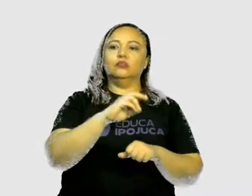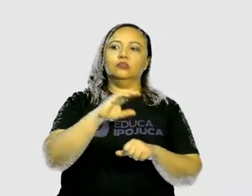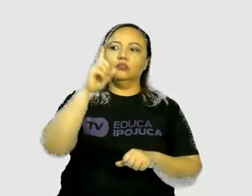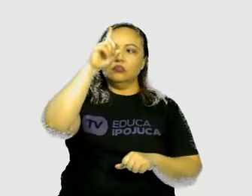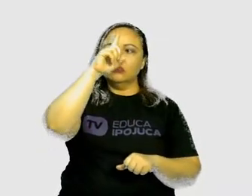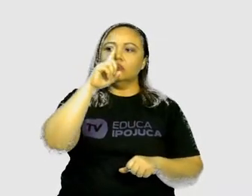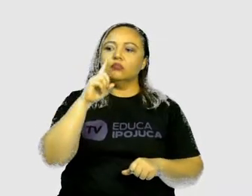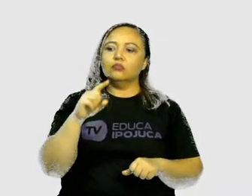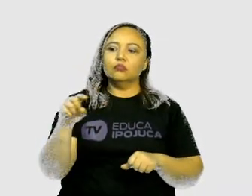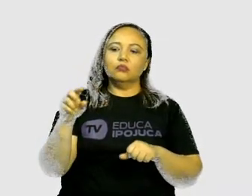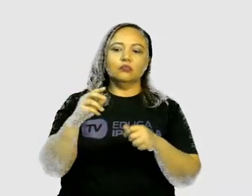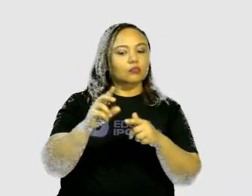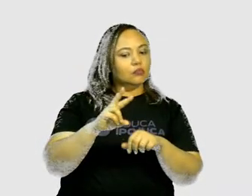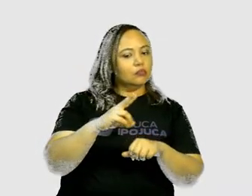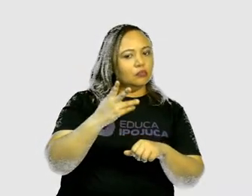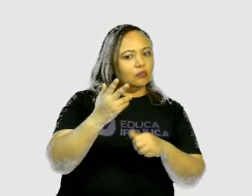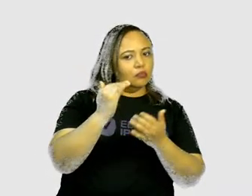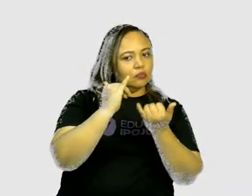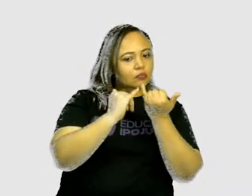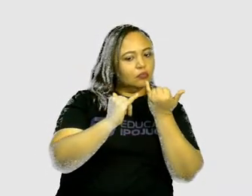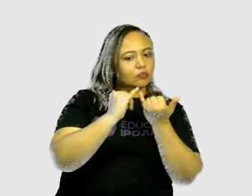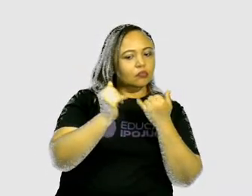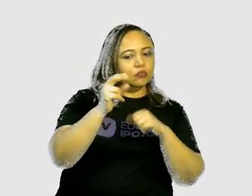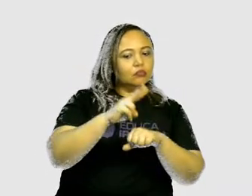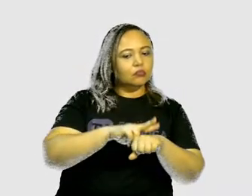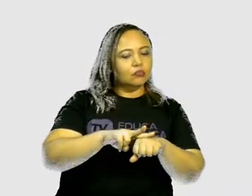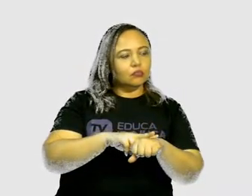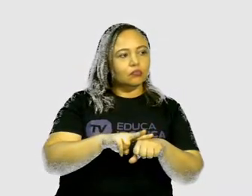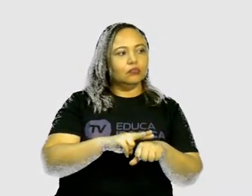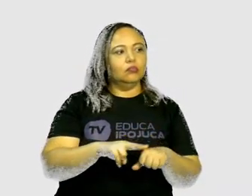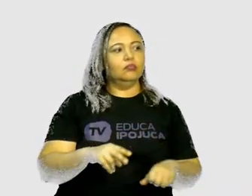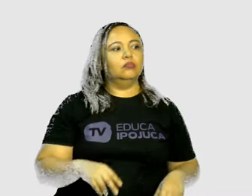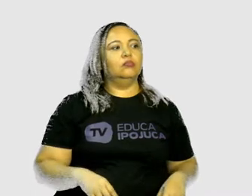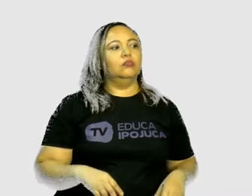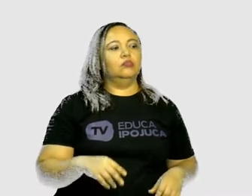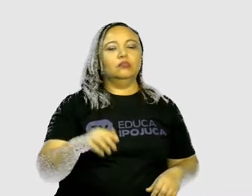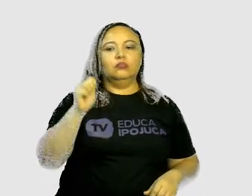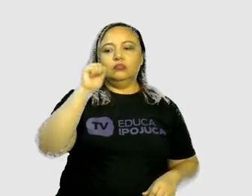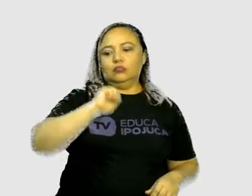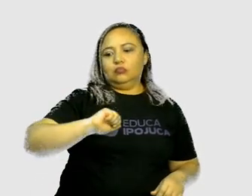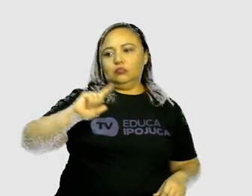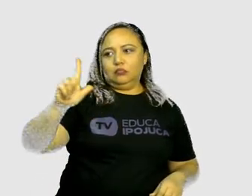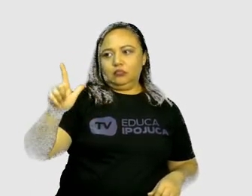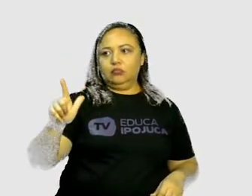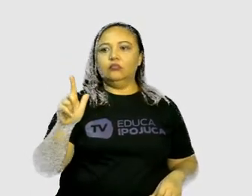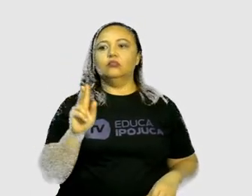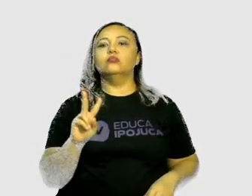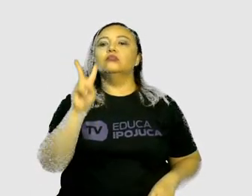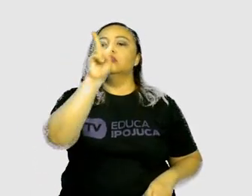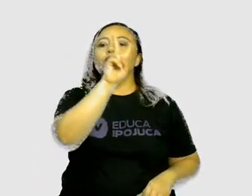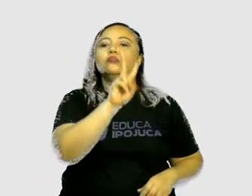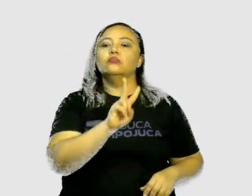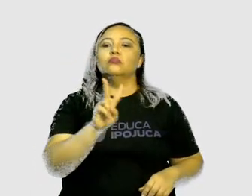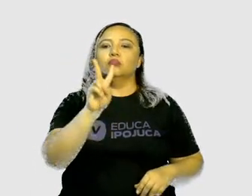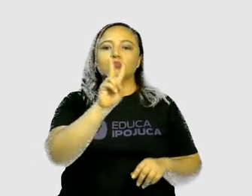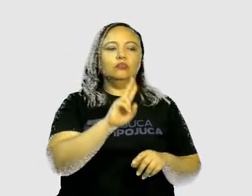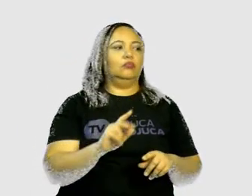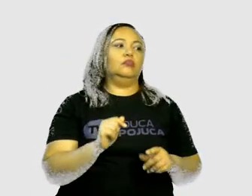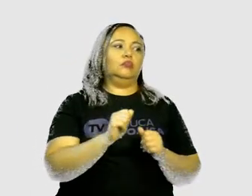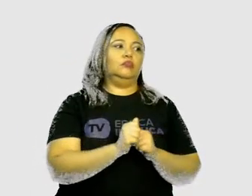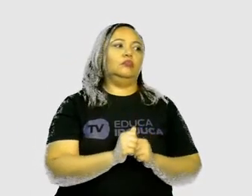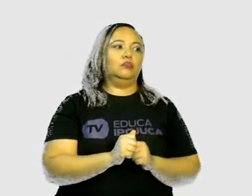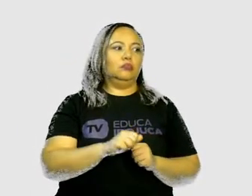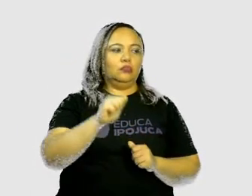Amarelo enverdeado. E aqui, azul mais violeta, azul